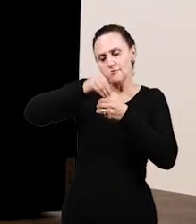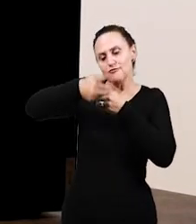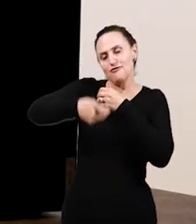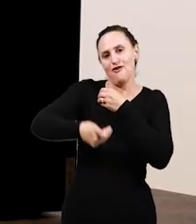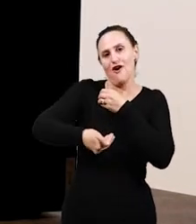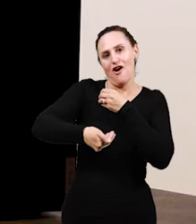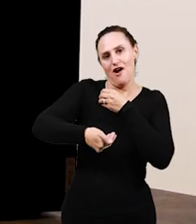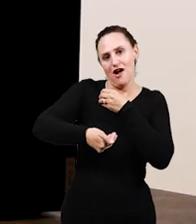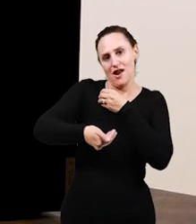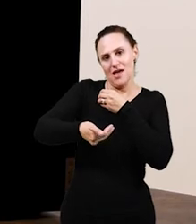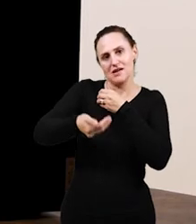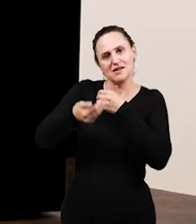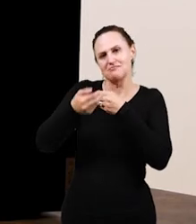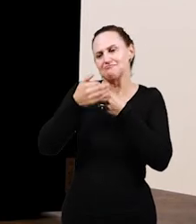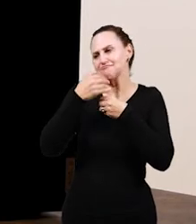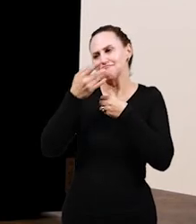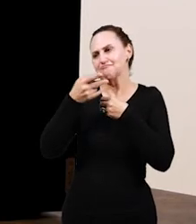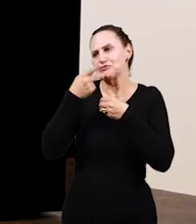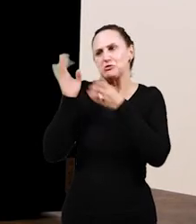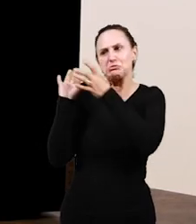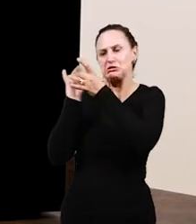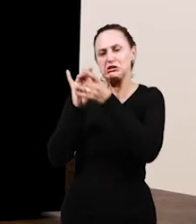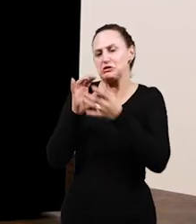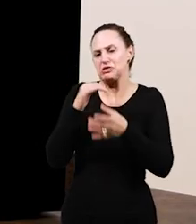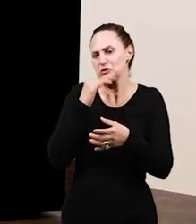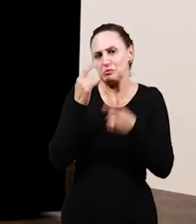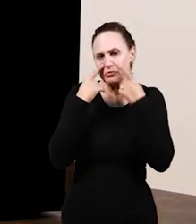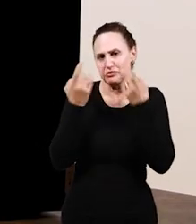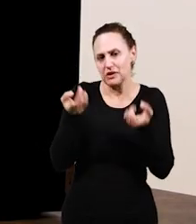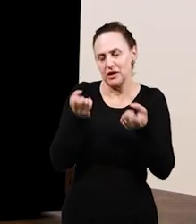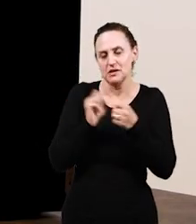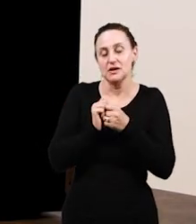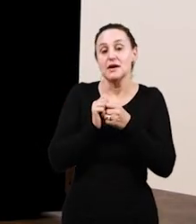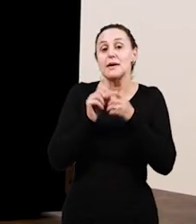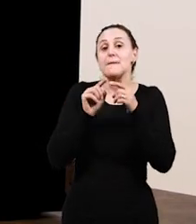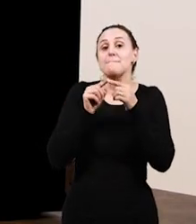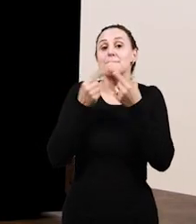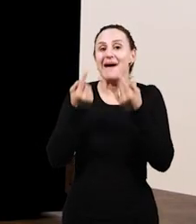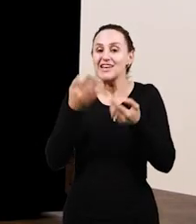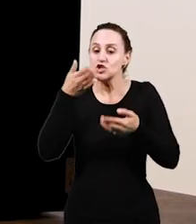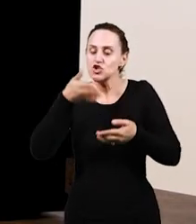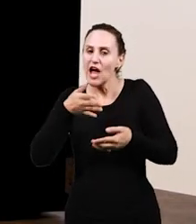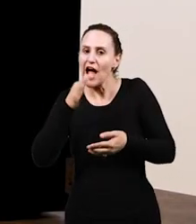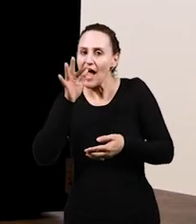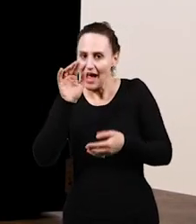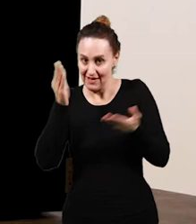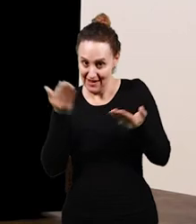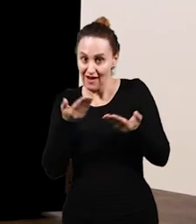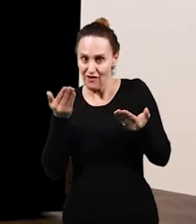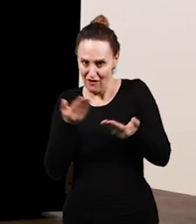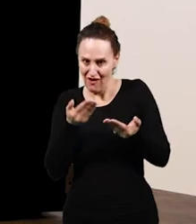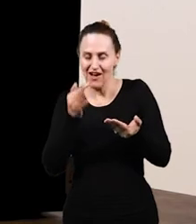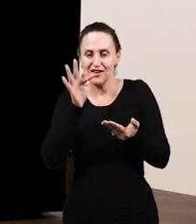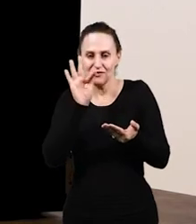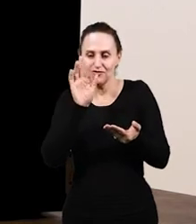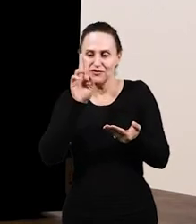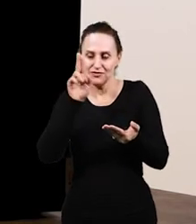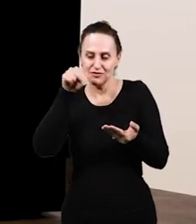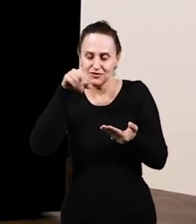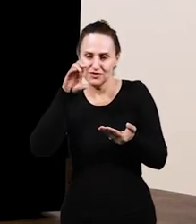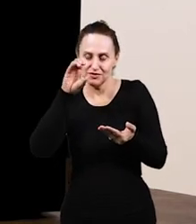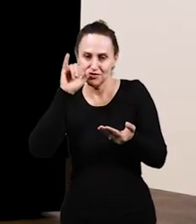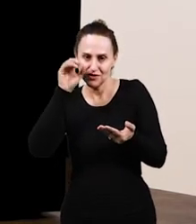exterior interessa então não interessa quem fala nem parece o contexto já as funcionalistas são exatamente o oposto